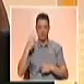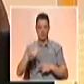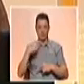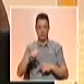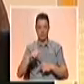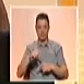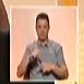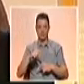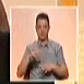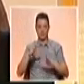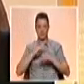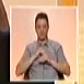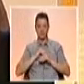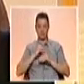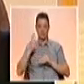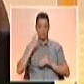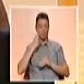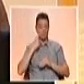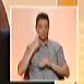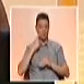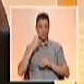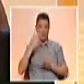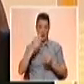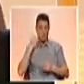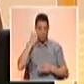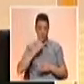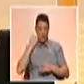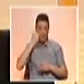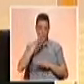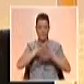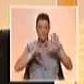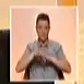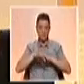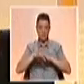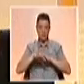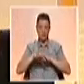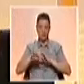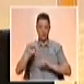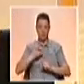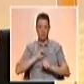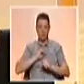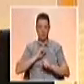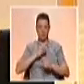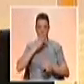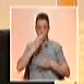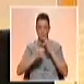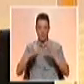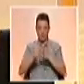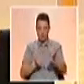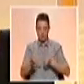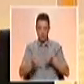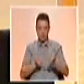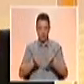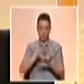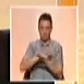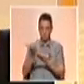sequer admitido ter conhecimento, que é grave, se estão a fazer, até no âmbito da Convenção de Albufeira, de gestão partilhada